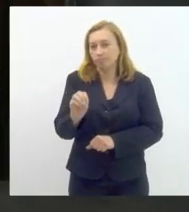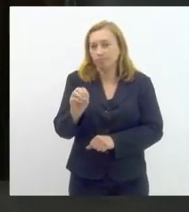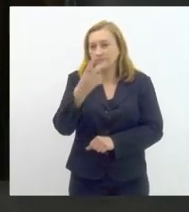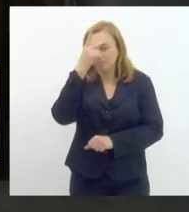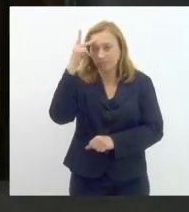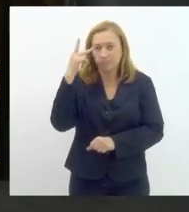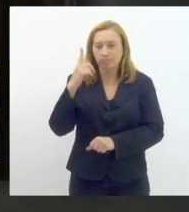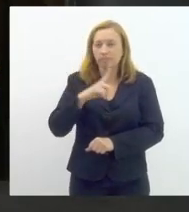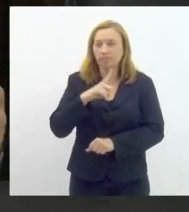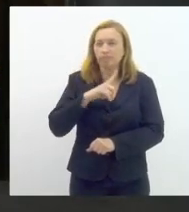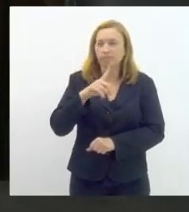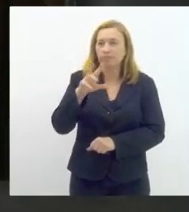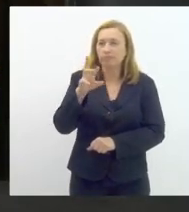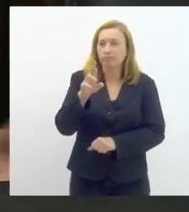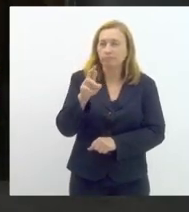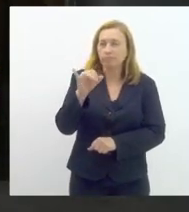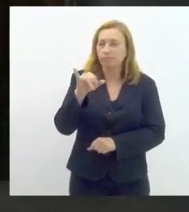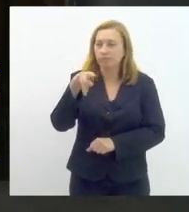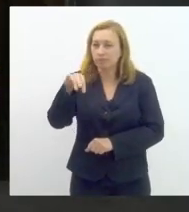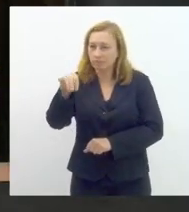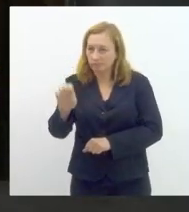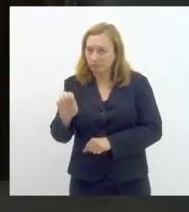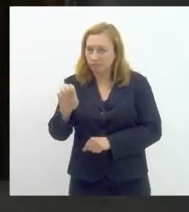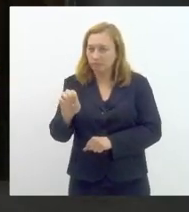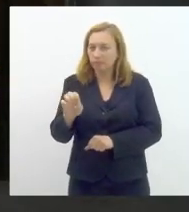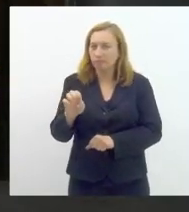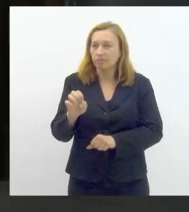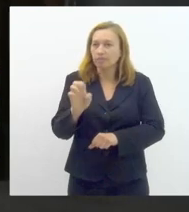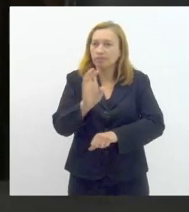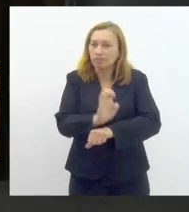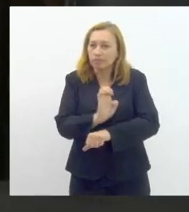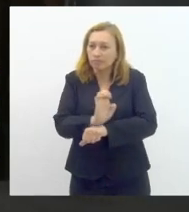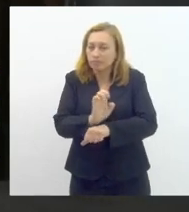tinham hanseníase, o Estado, através da vigilância